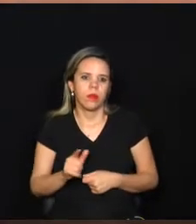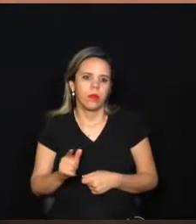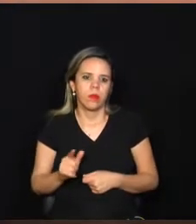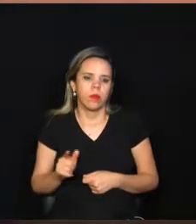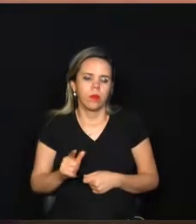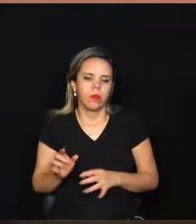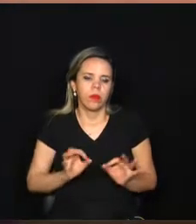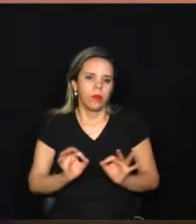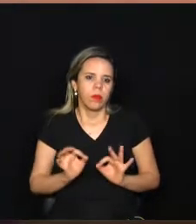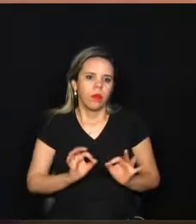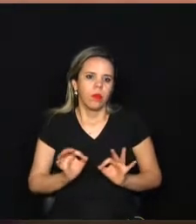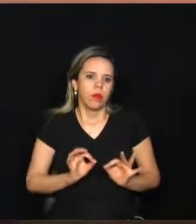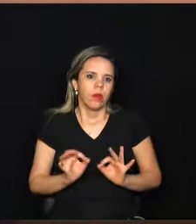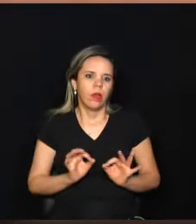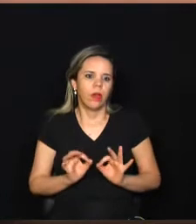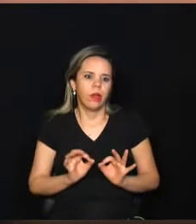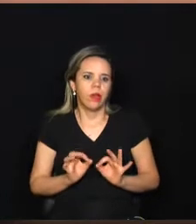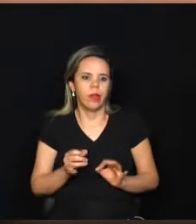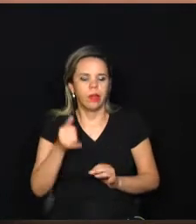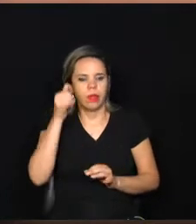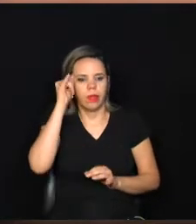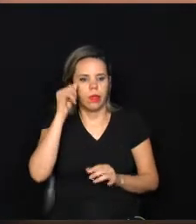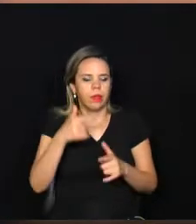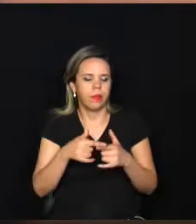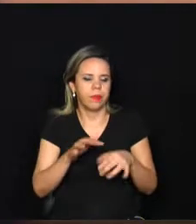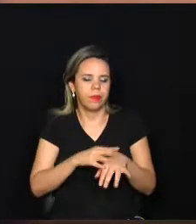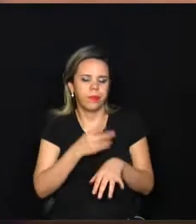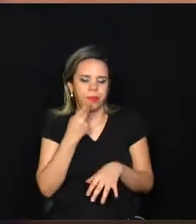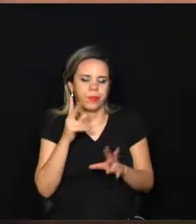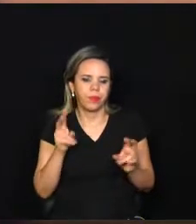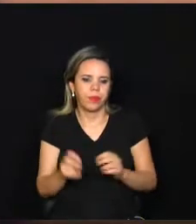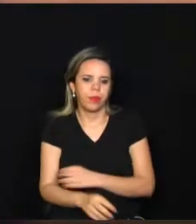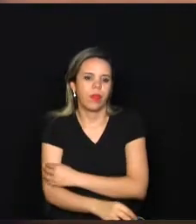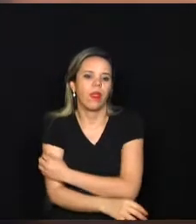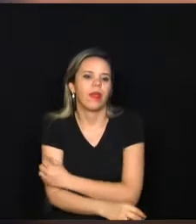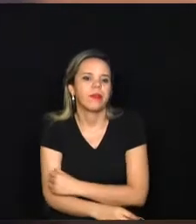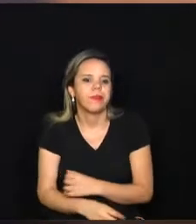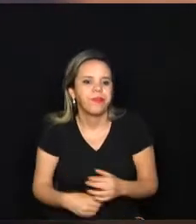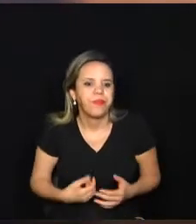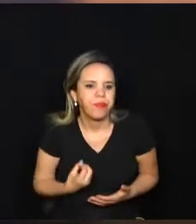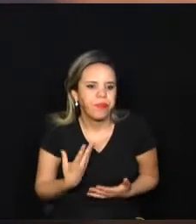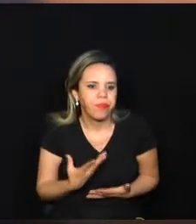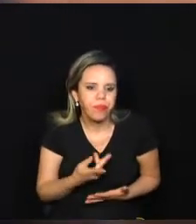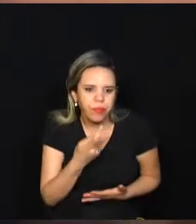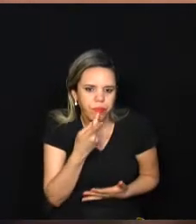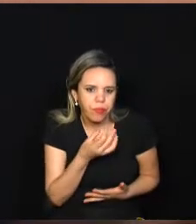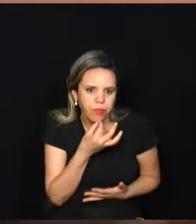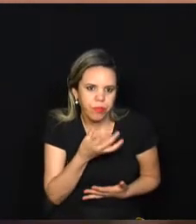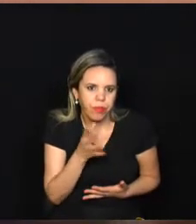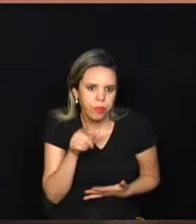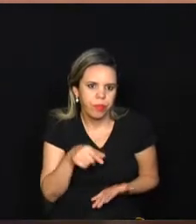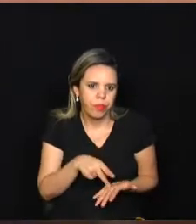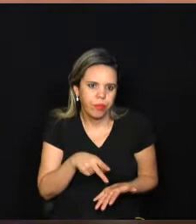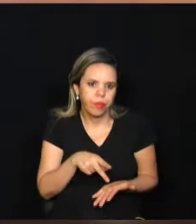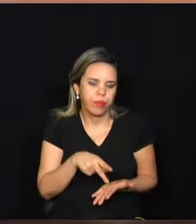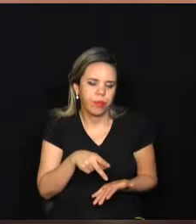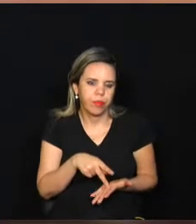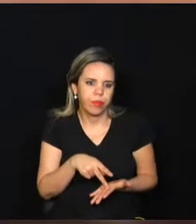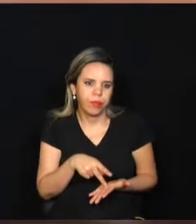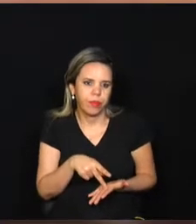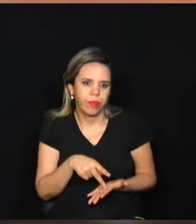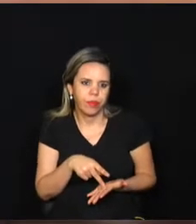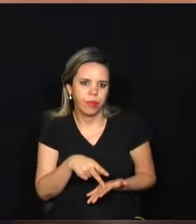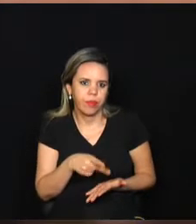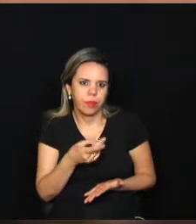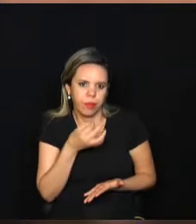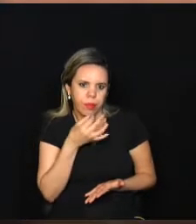essa preparação, toda essa prevenção. Gostaria que o senhor falasse um pouco sobre isso também. Muito bem a sua fala. Realmente, eu até